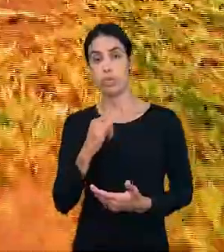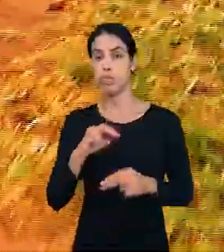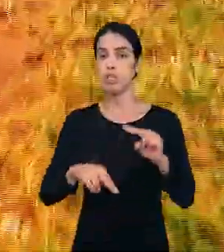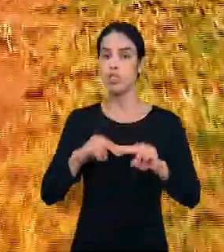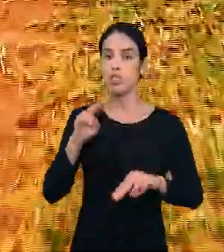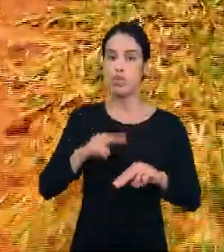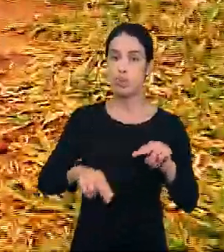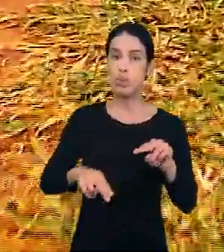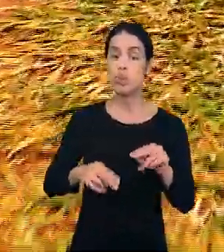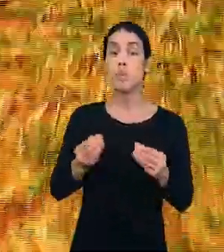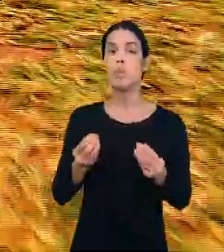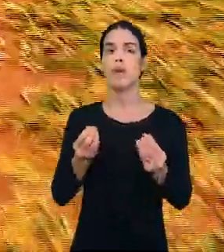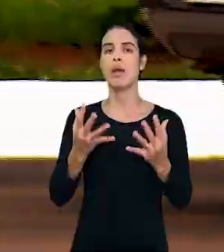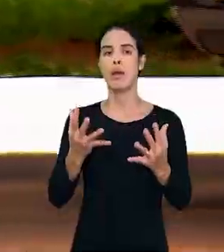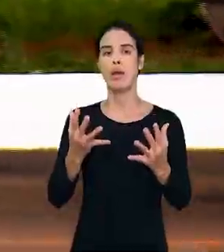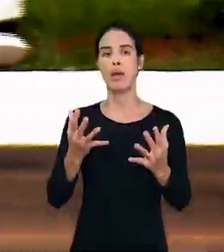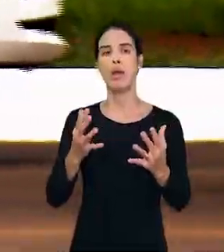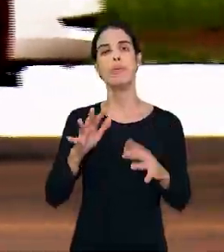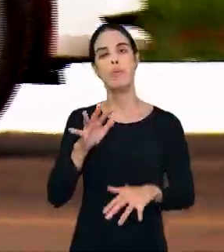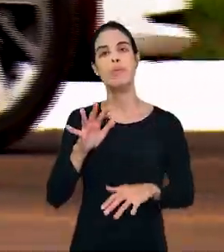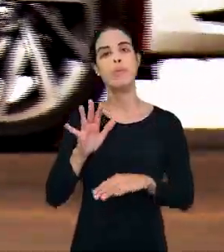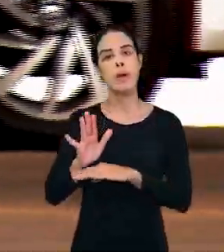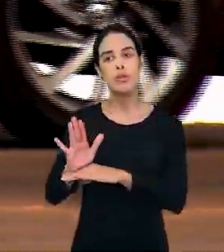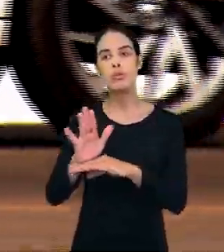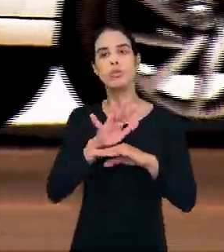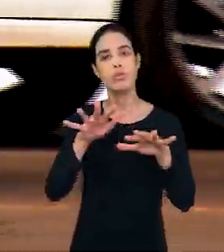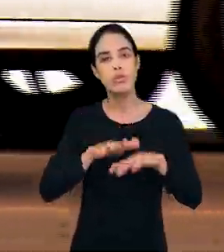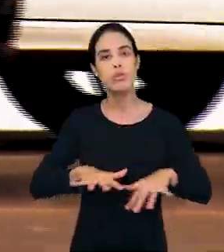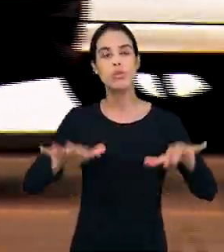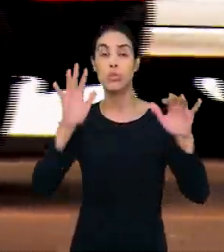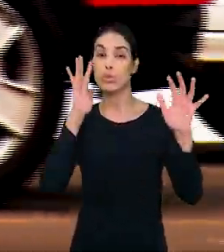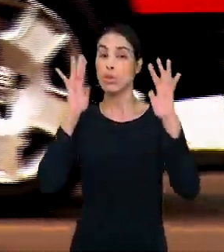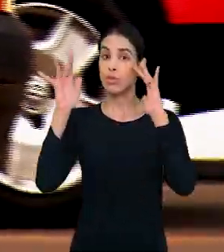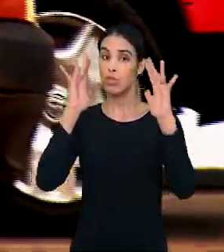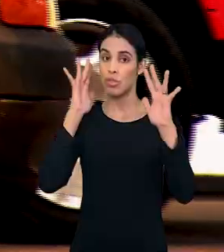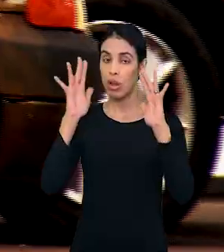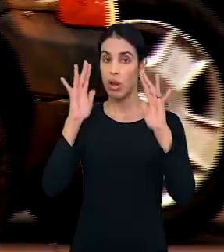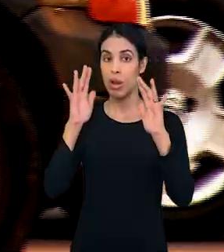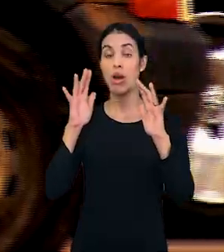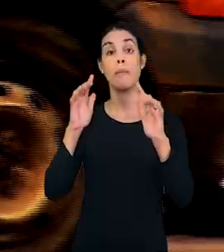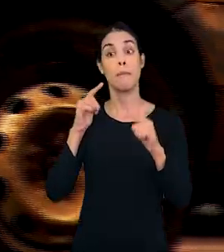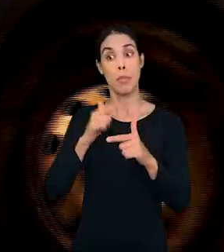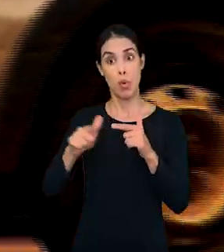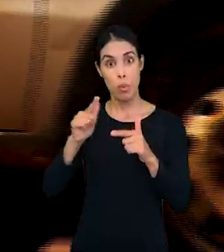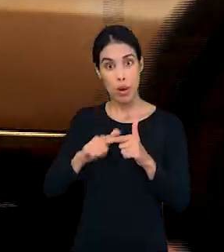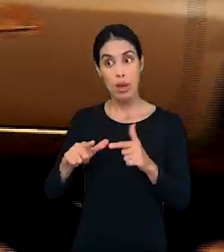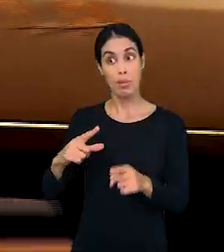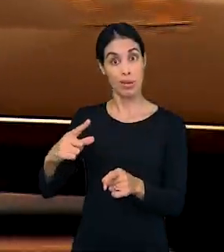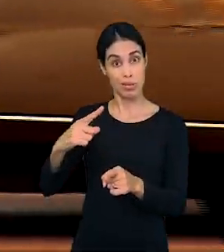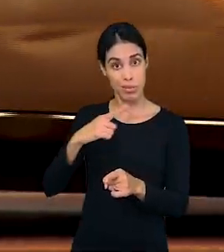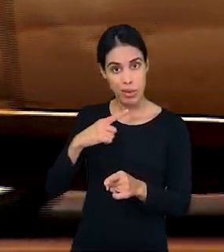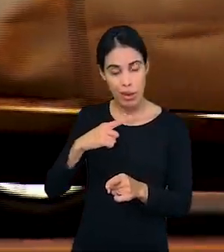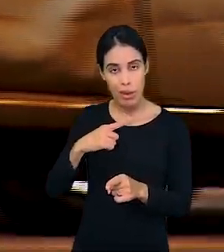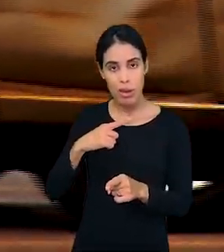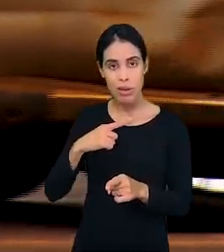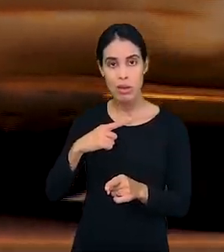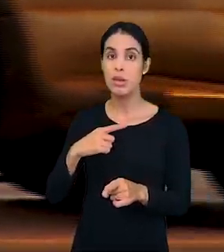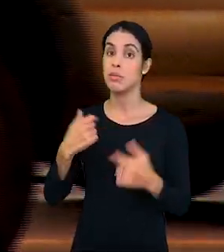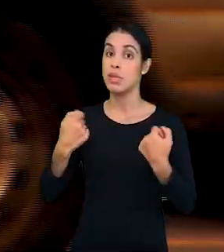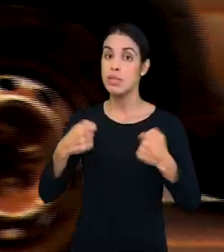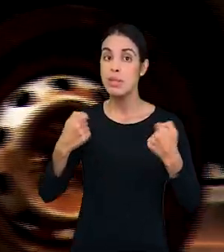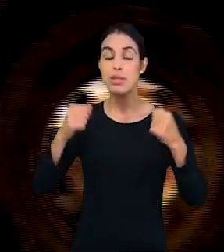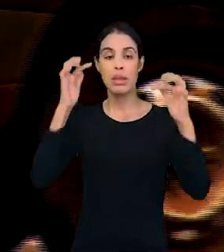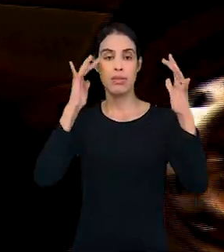serve para isso, para a conscientização de que um problema existe, para a conscientização de